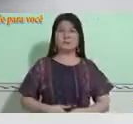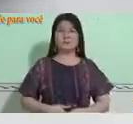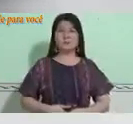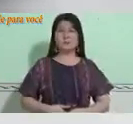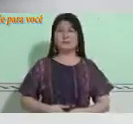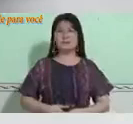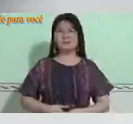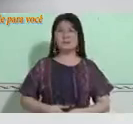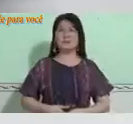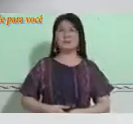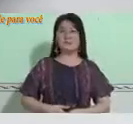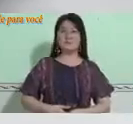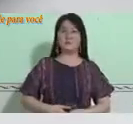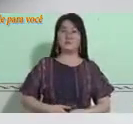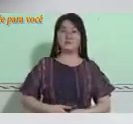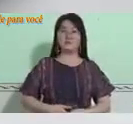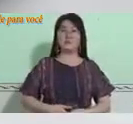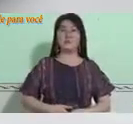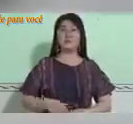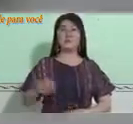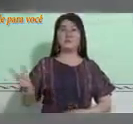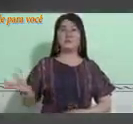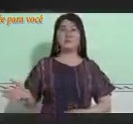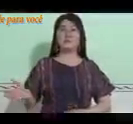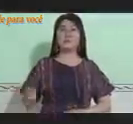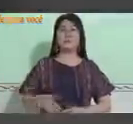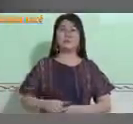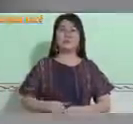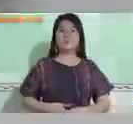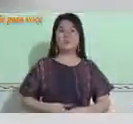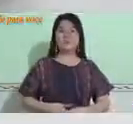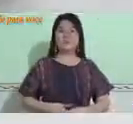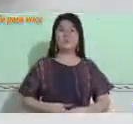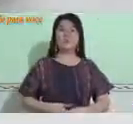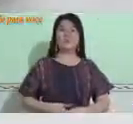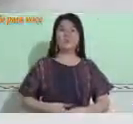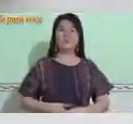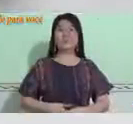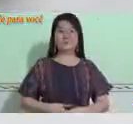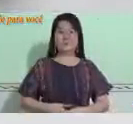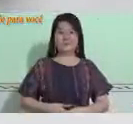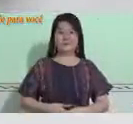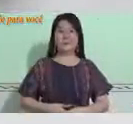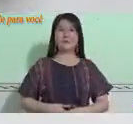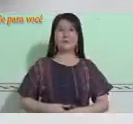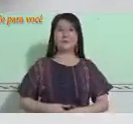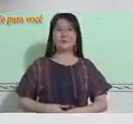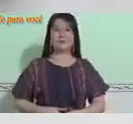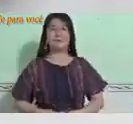prática esportiva é indicada e, por isso, o asmático poderá escolher aquela que mais gosta.